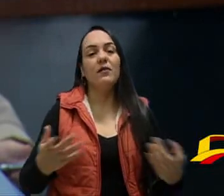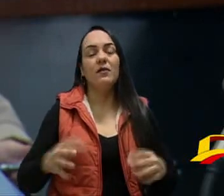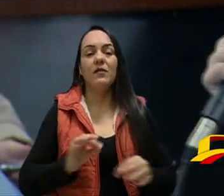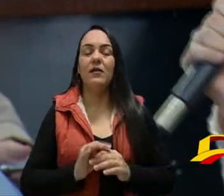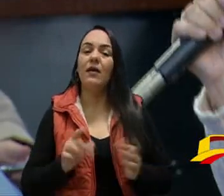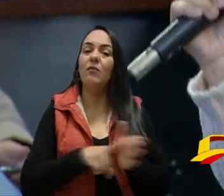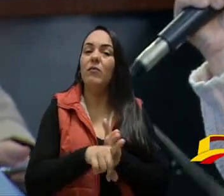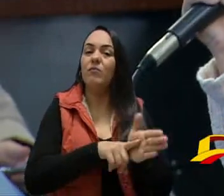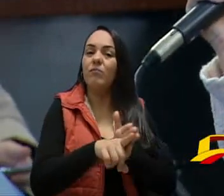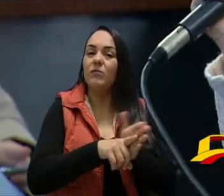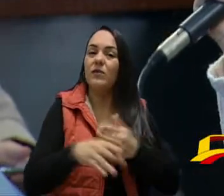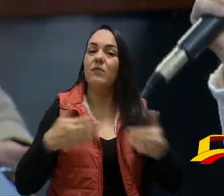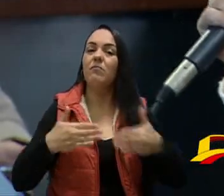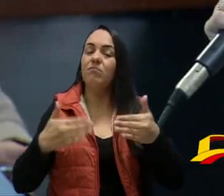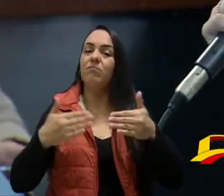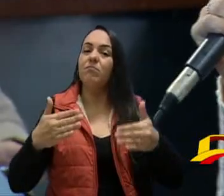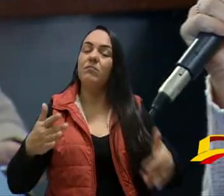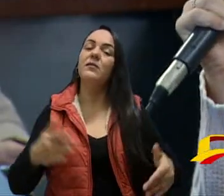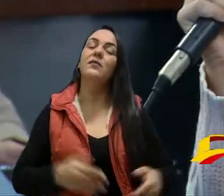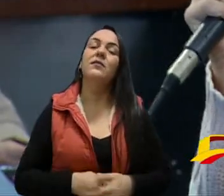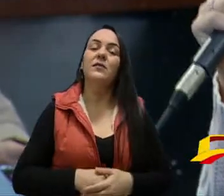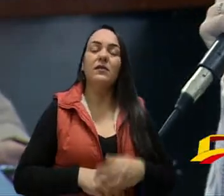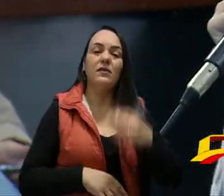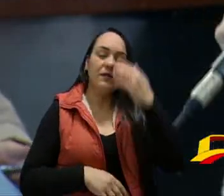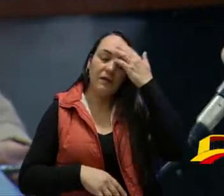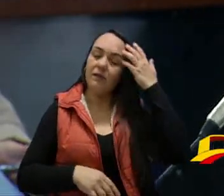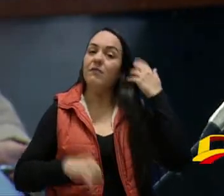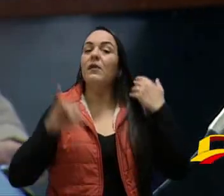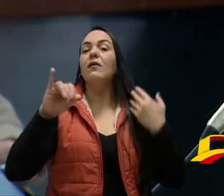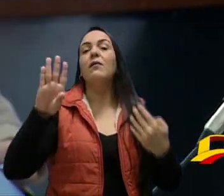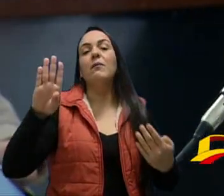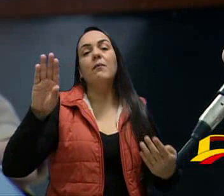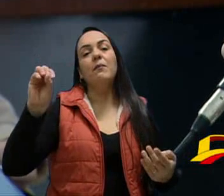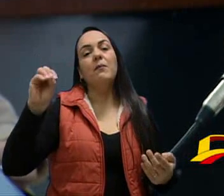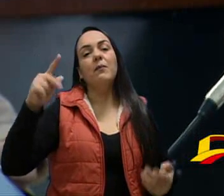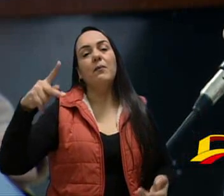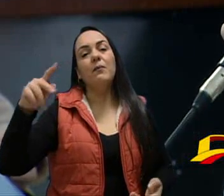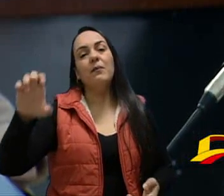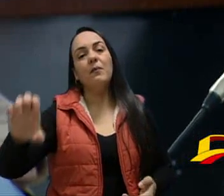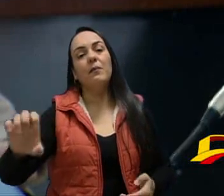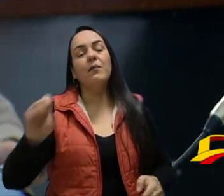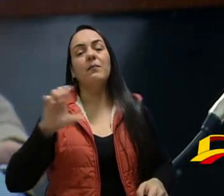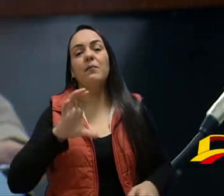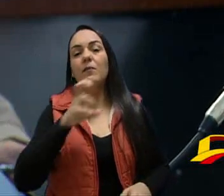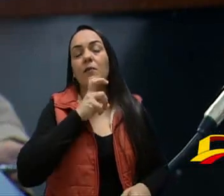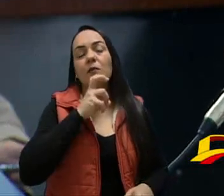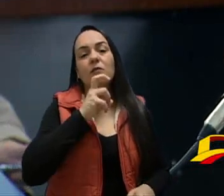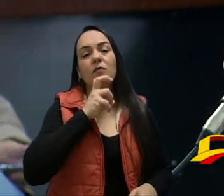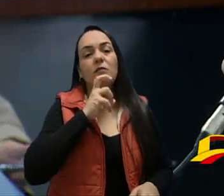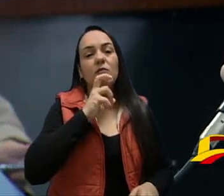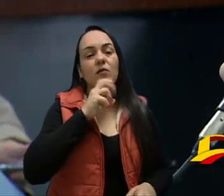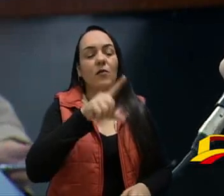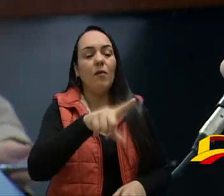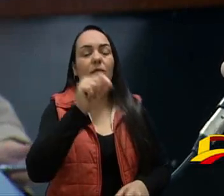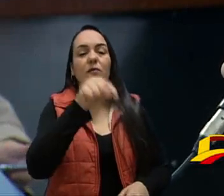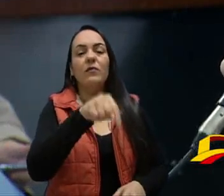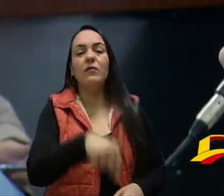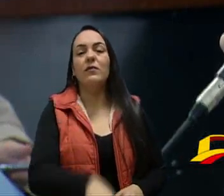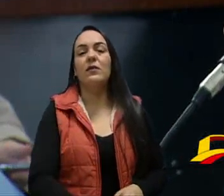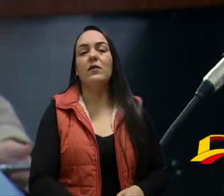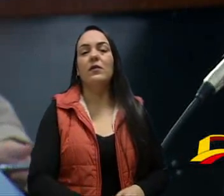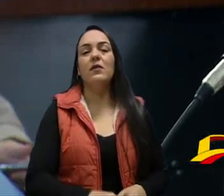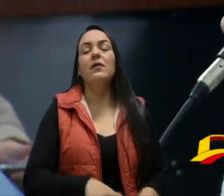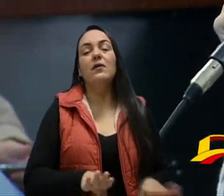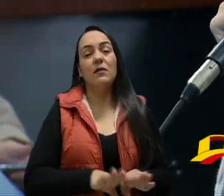isso tem uma pesquisa do ministério uma pesquisa ibope que ela também faz essa testagem sorocaba foi uma das cidades escolhidas